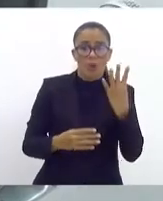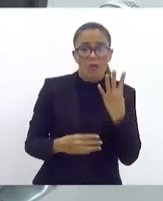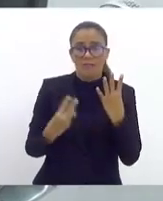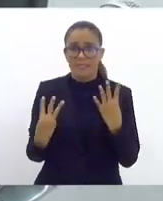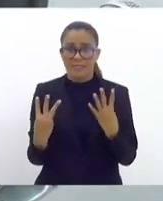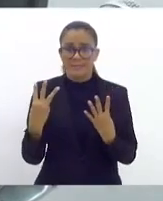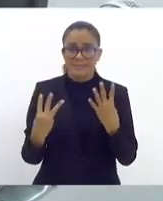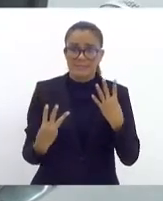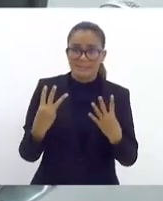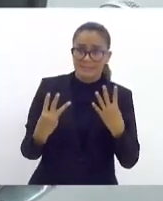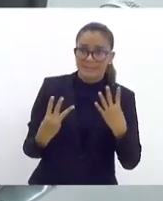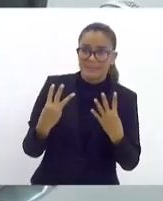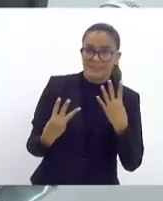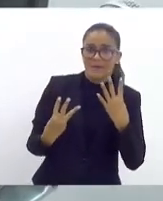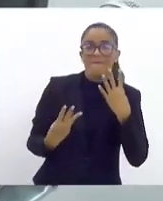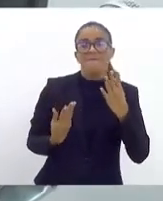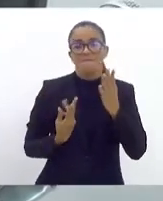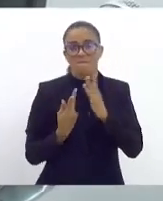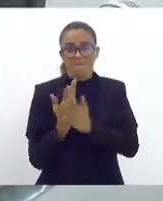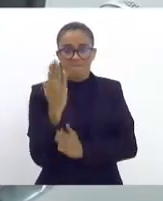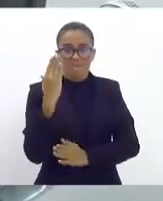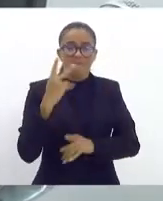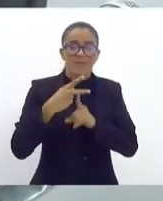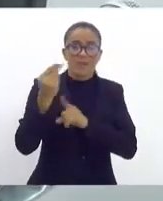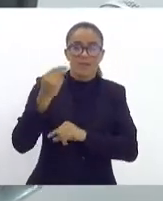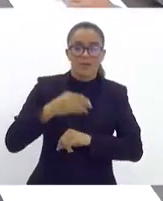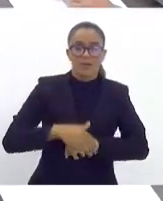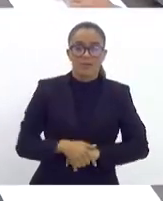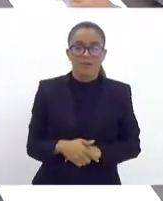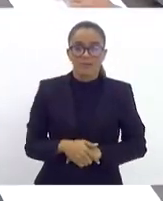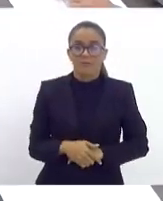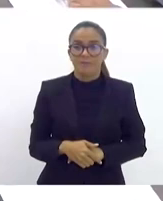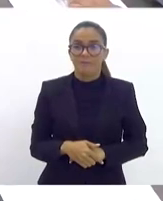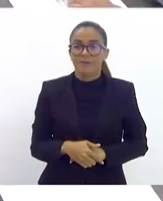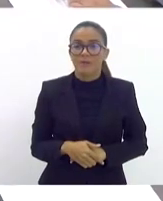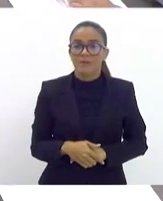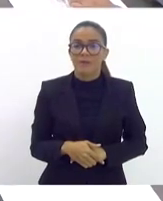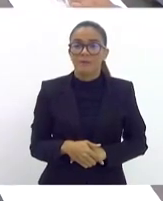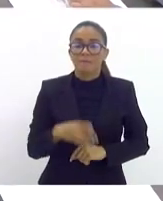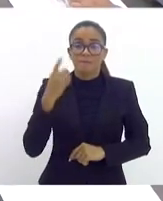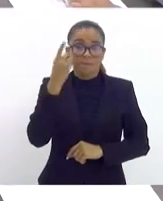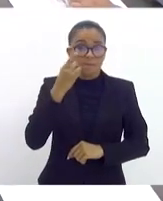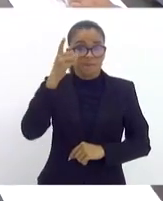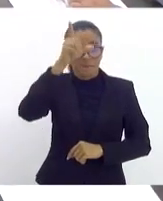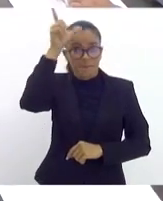3 vitorioso parecer do relator sentado pelos Paulo